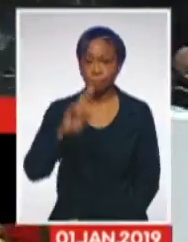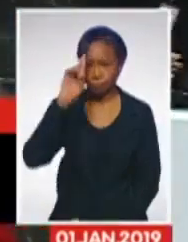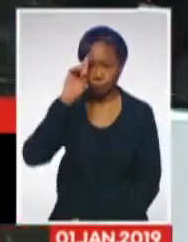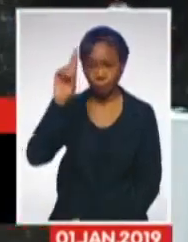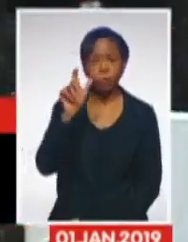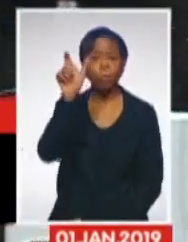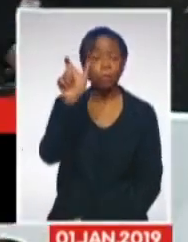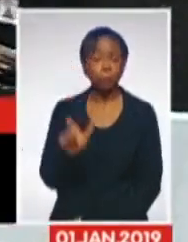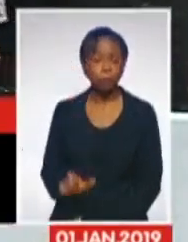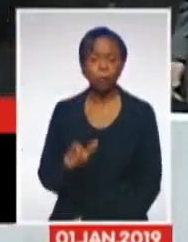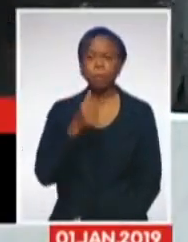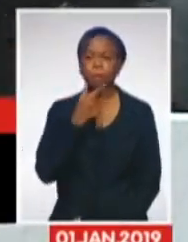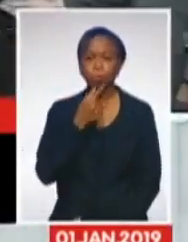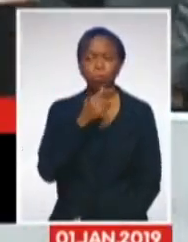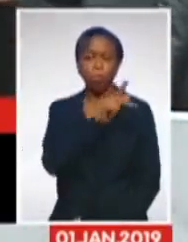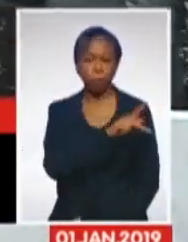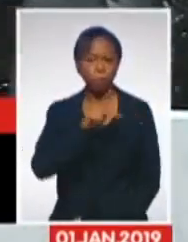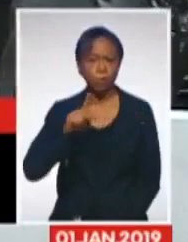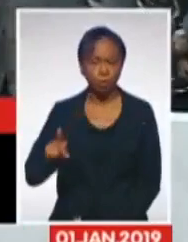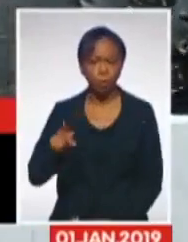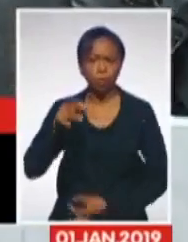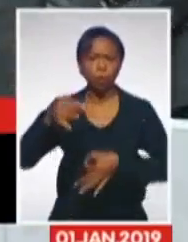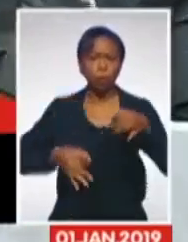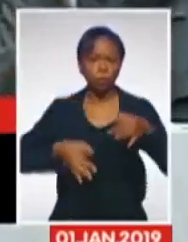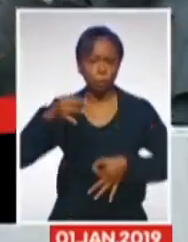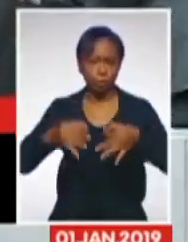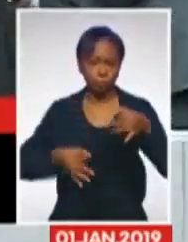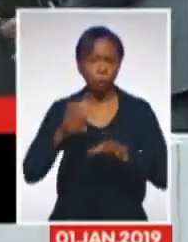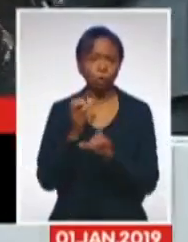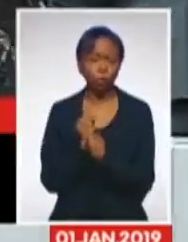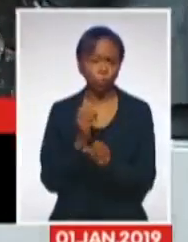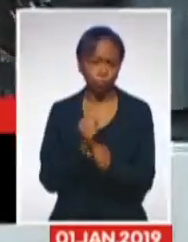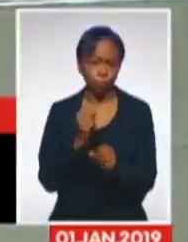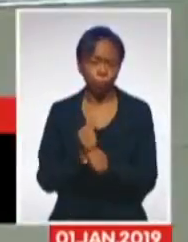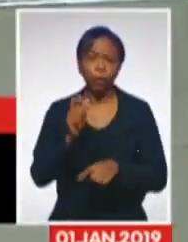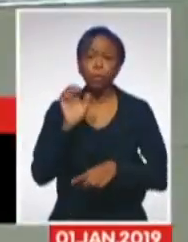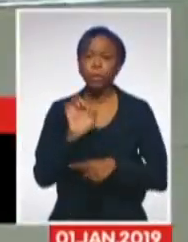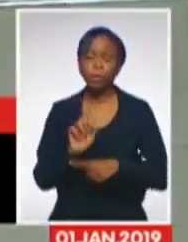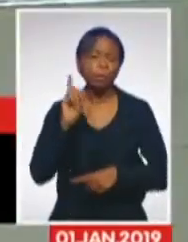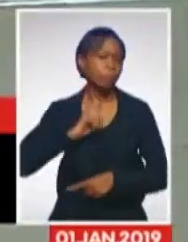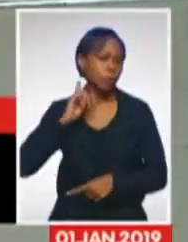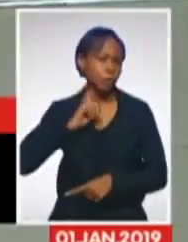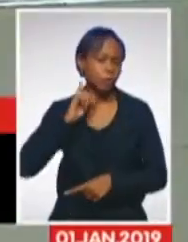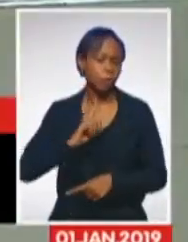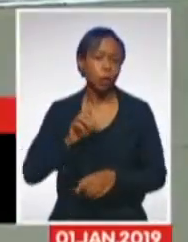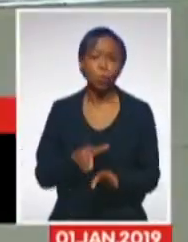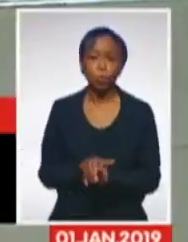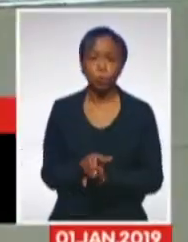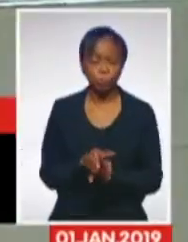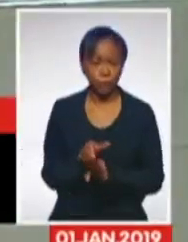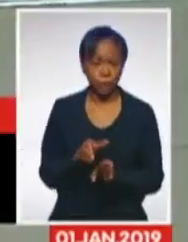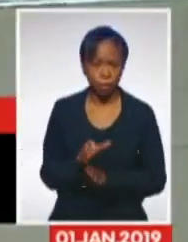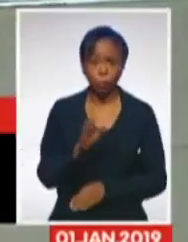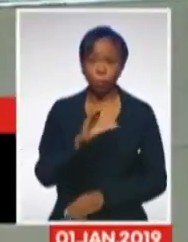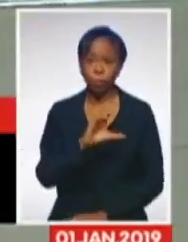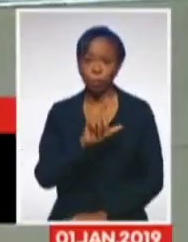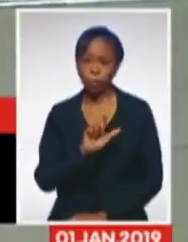Excelentíssimo senhor presidente do Tribunal de Contas do Estado de Minas Gerais, conselheiro Cláudio Couto Terrão.